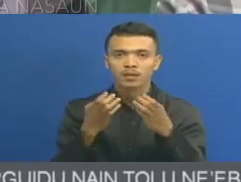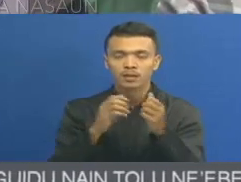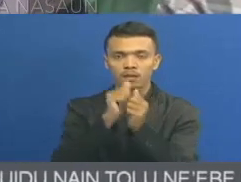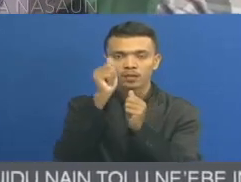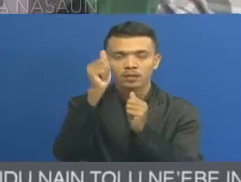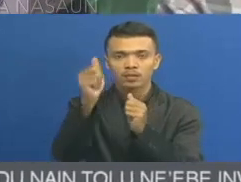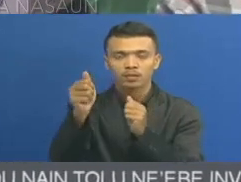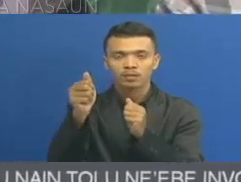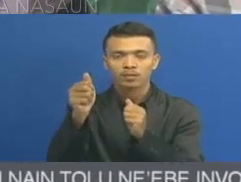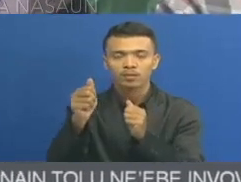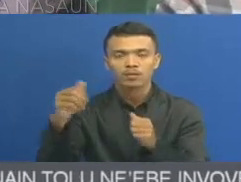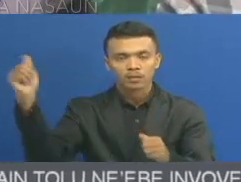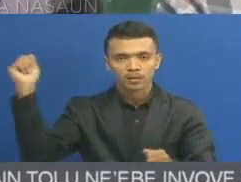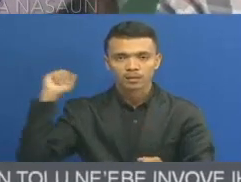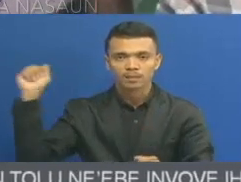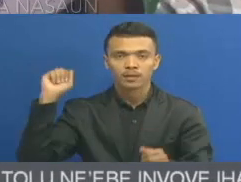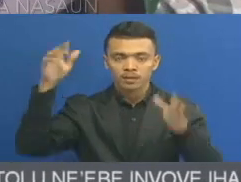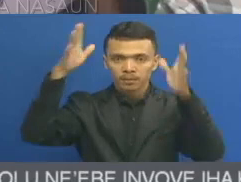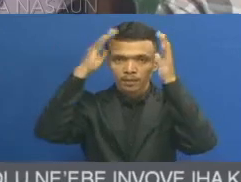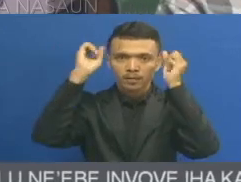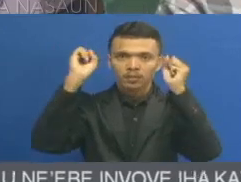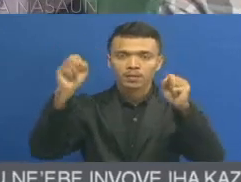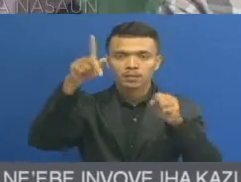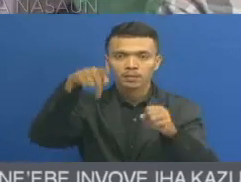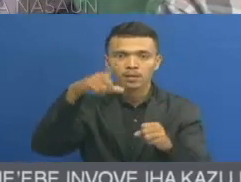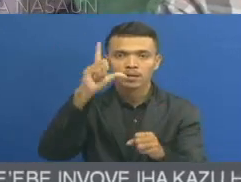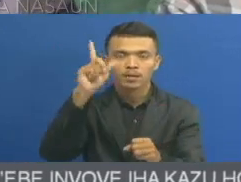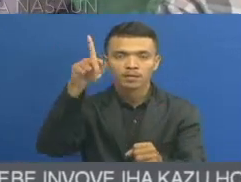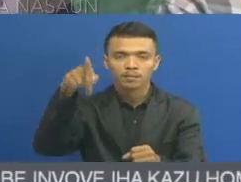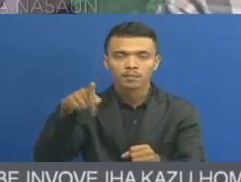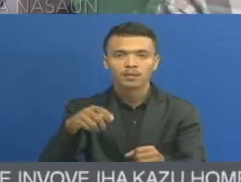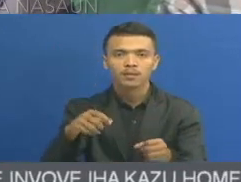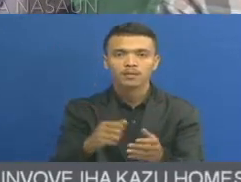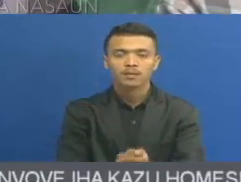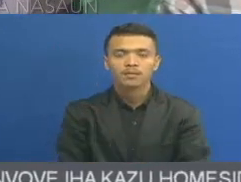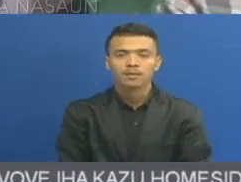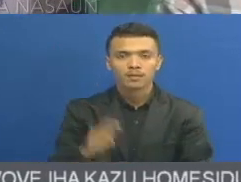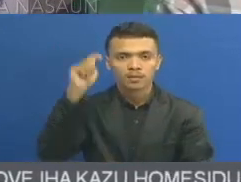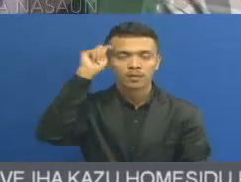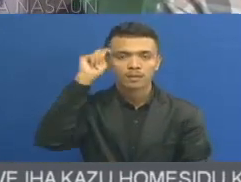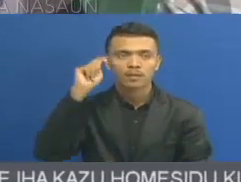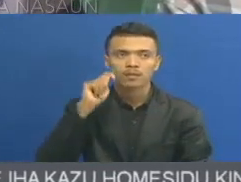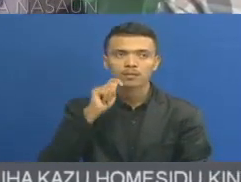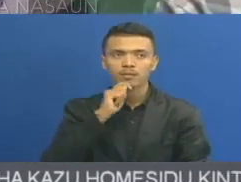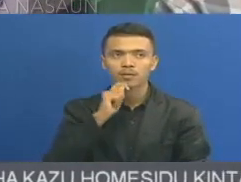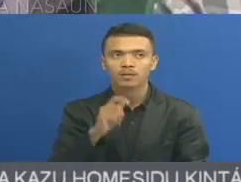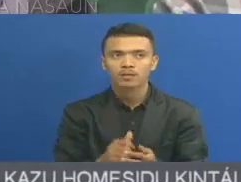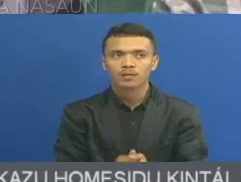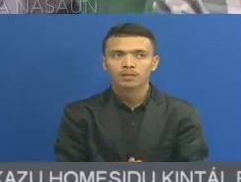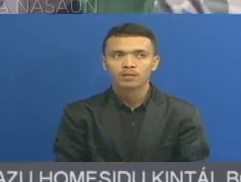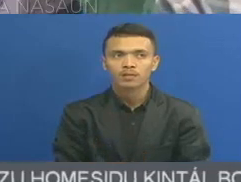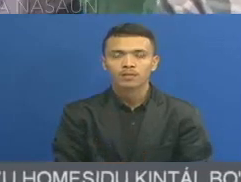Katak, campanha presidente PLP, Belumbot General Taur Matan Ruak